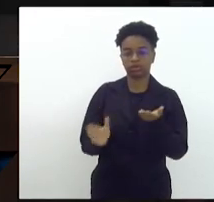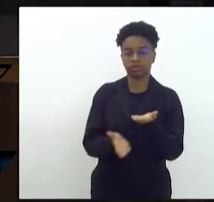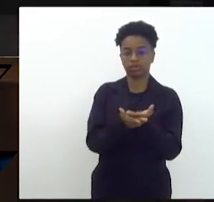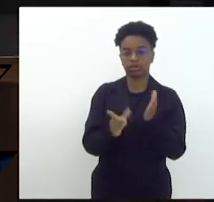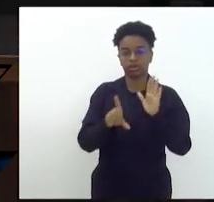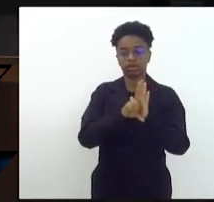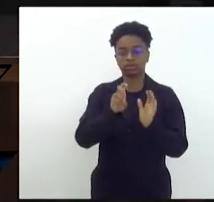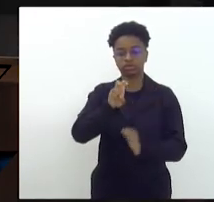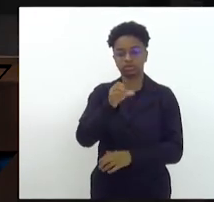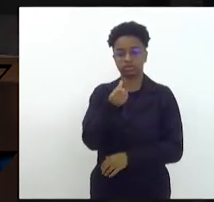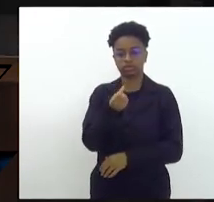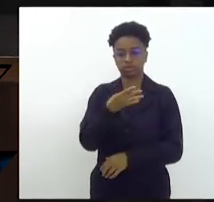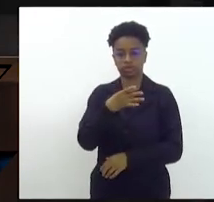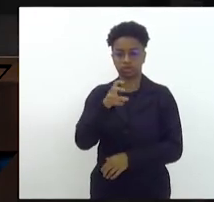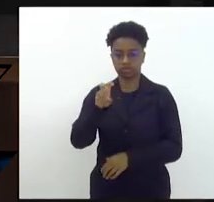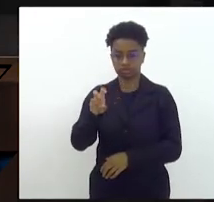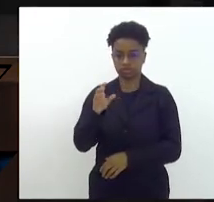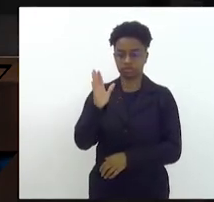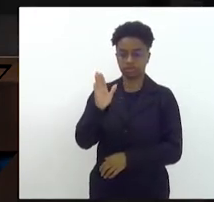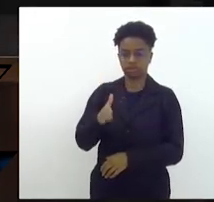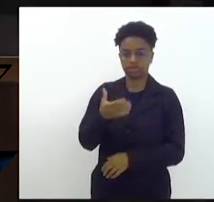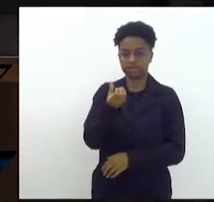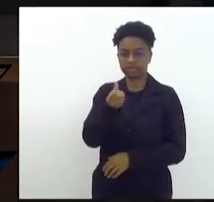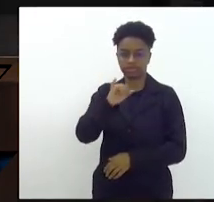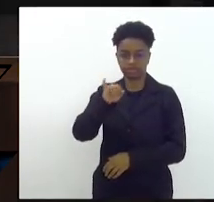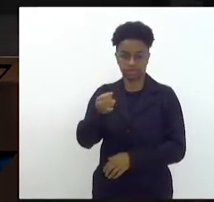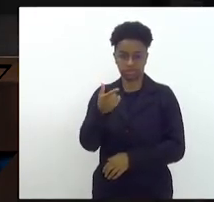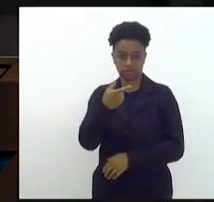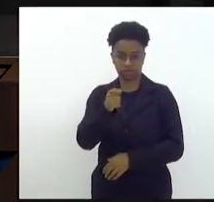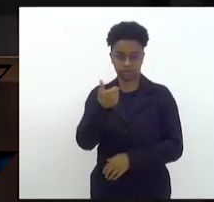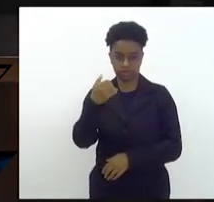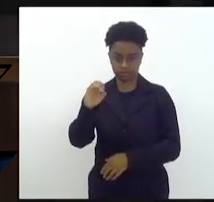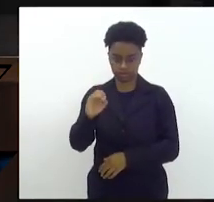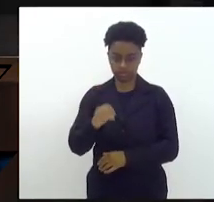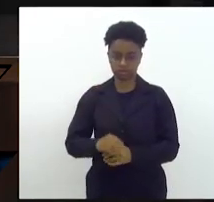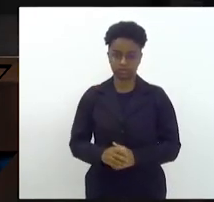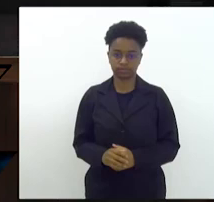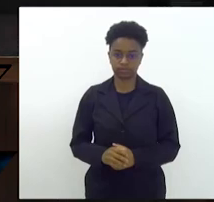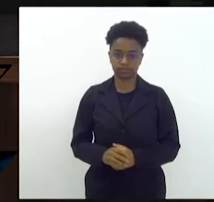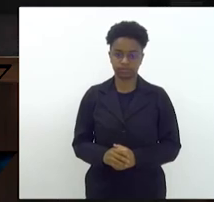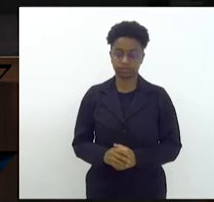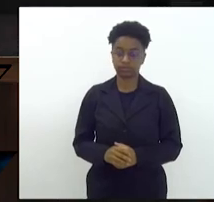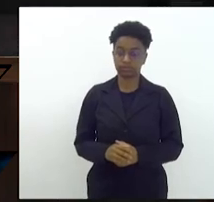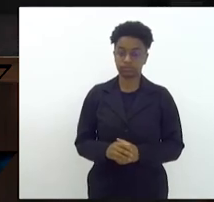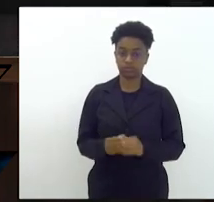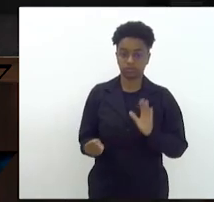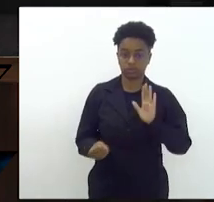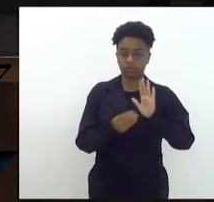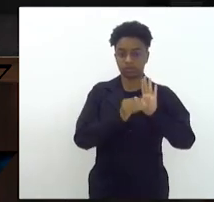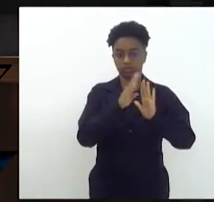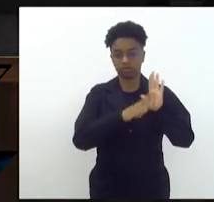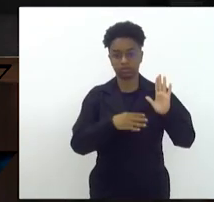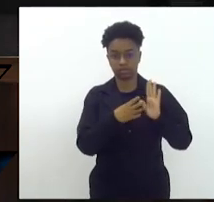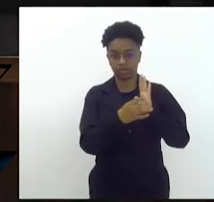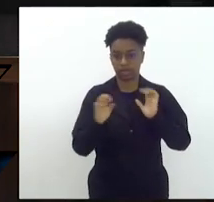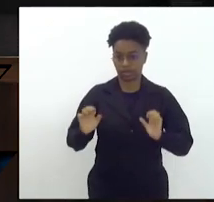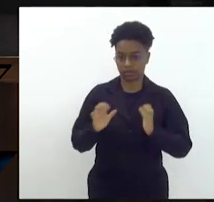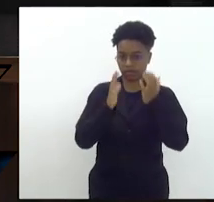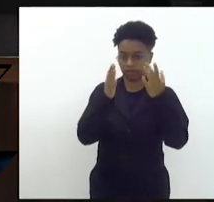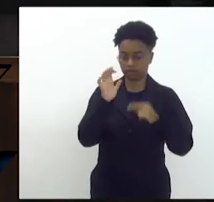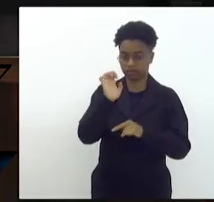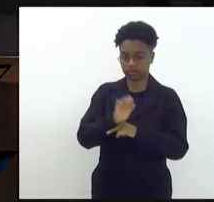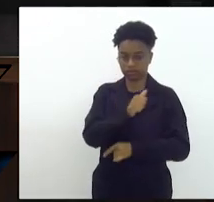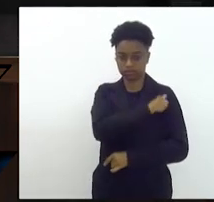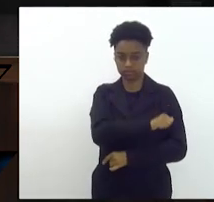lei 5.645 de 6 de janeiro 2010 instituindo no calendário oficial de eventos do Estado